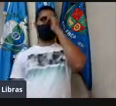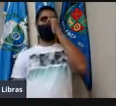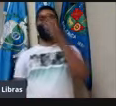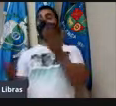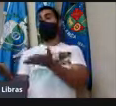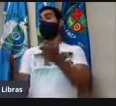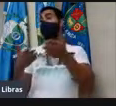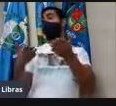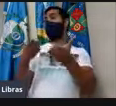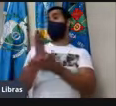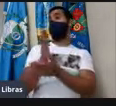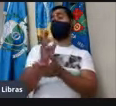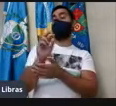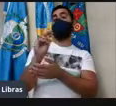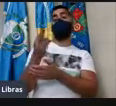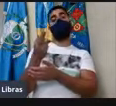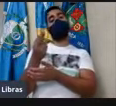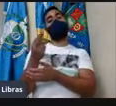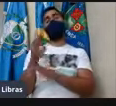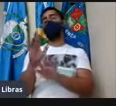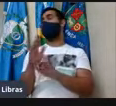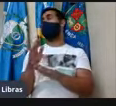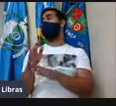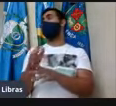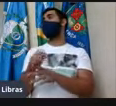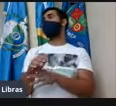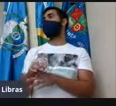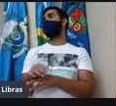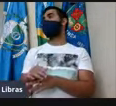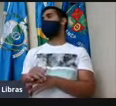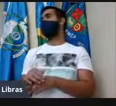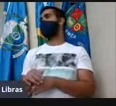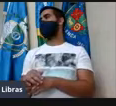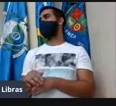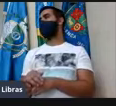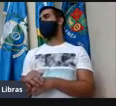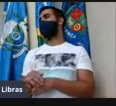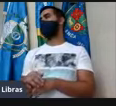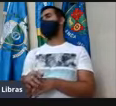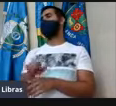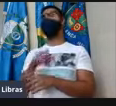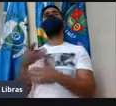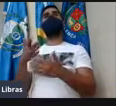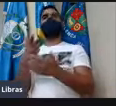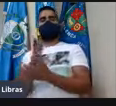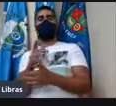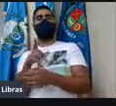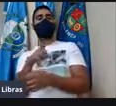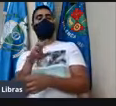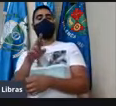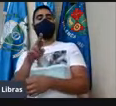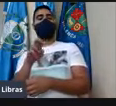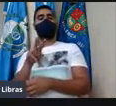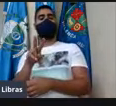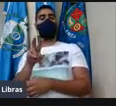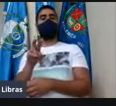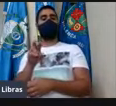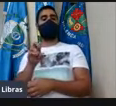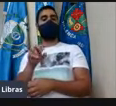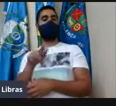é para aprovação da revogação. Quando você vota aprova, quer dizer que você está revogando essa